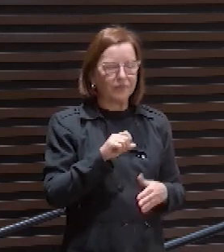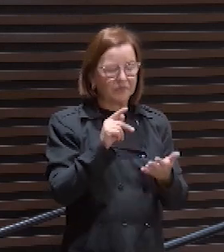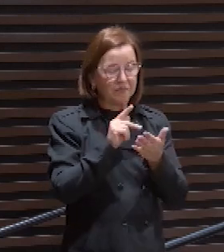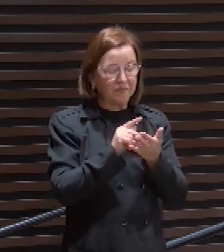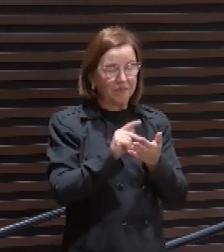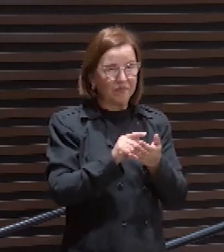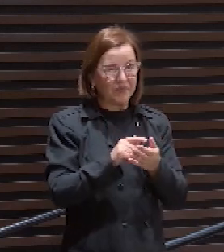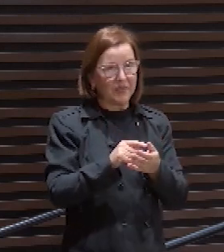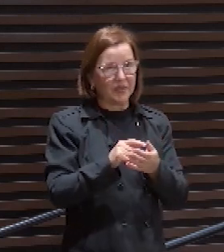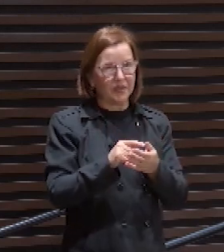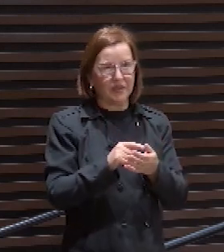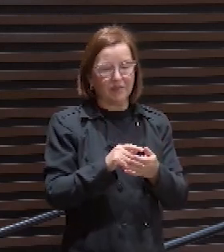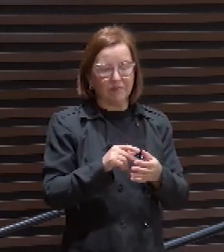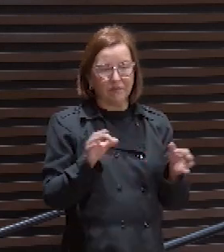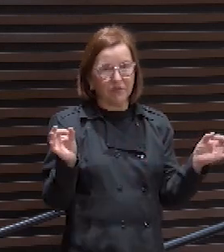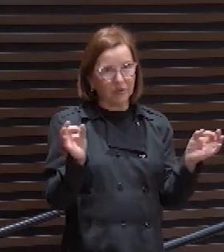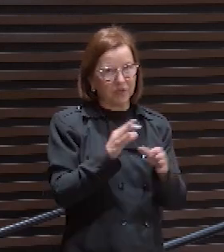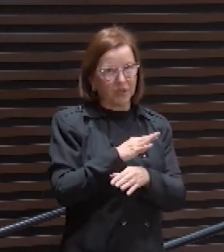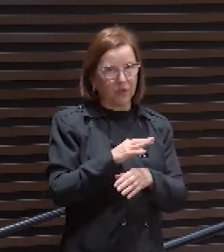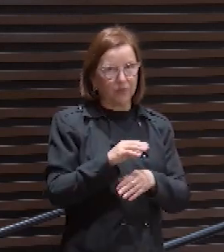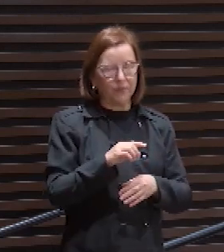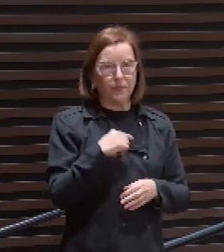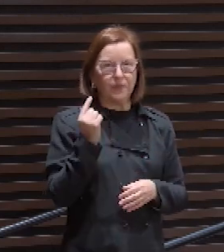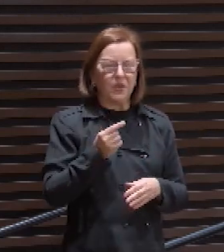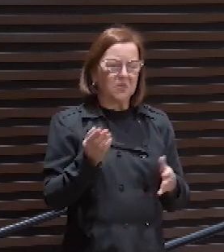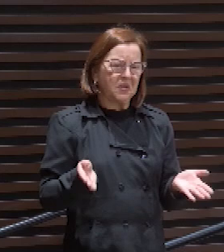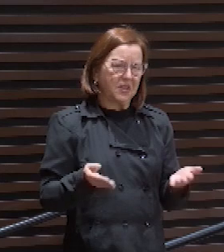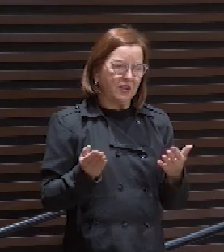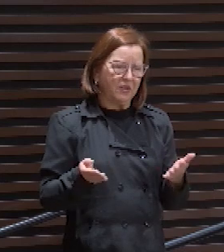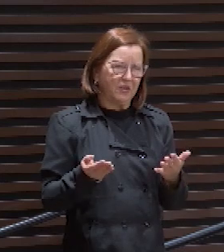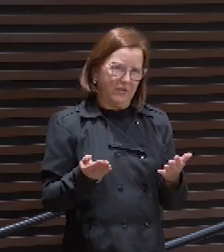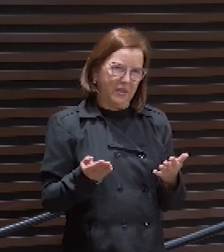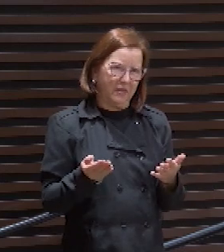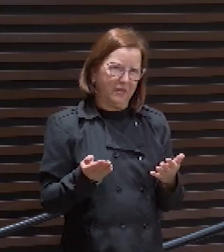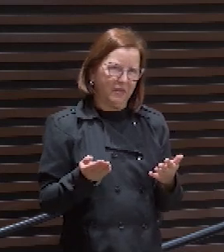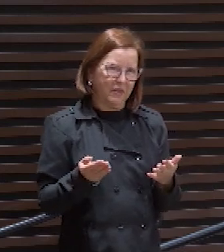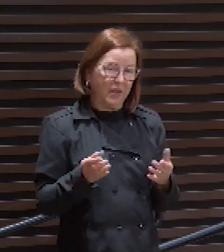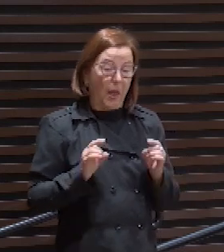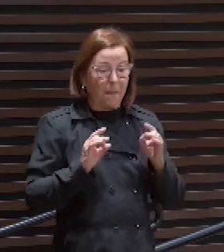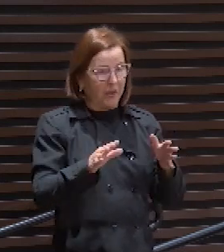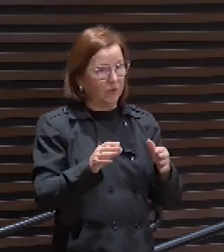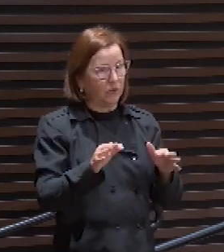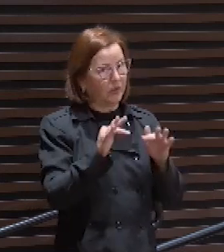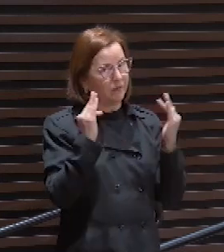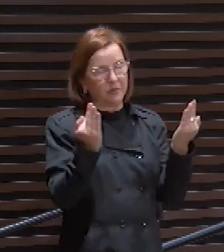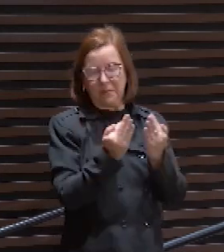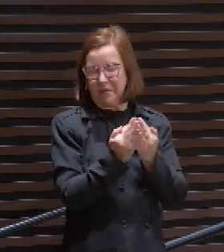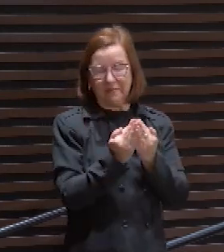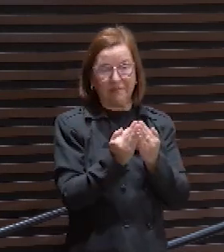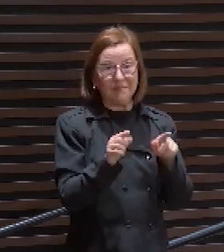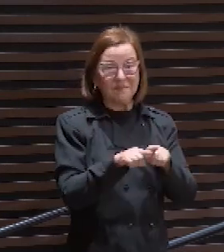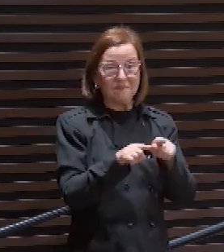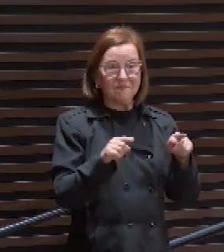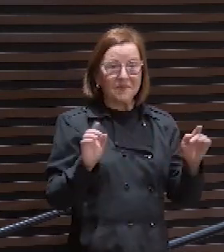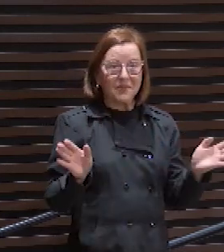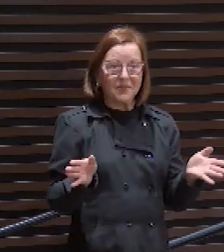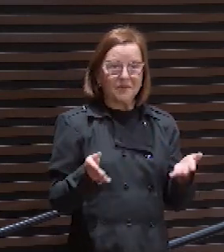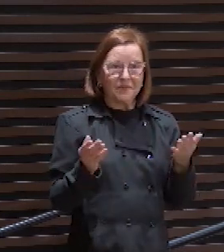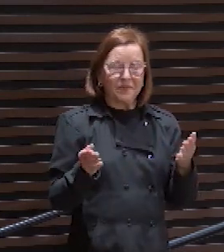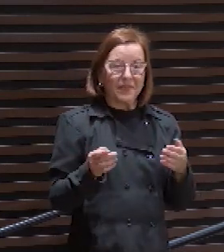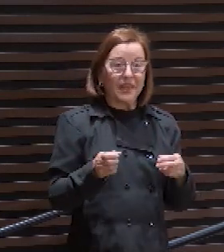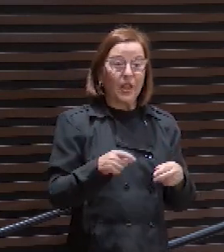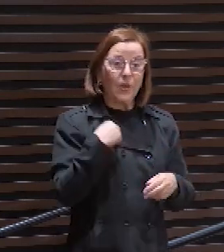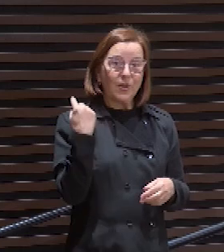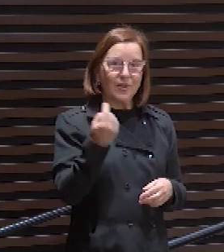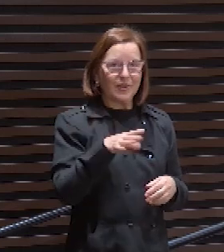está incentivando o desrespeito ou o abandono dos laços familiares, mas enfatizando que nosso amor por ele